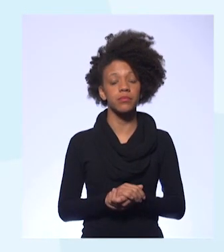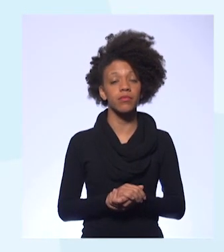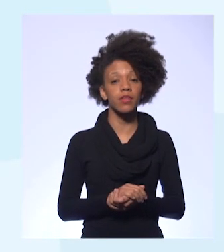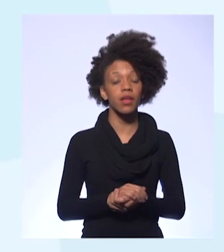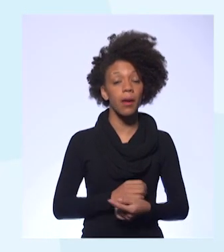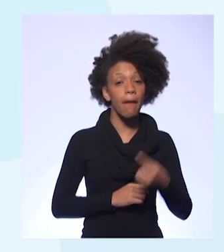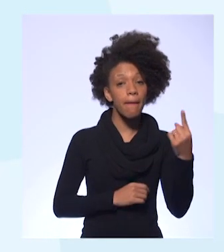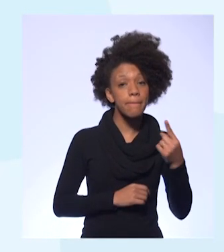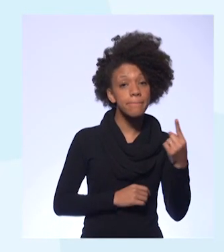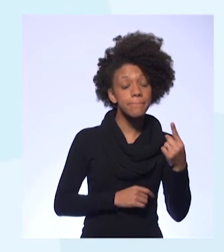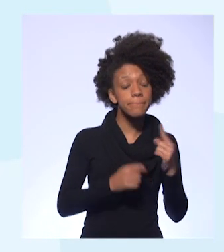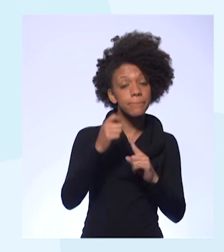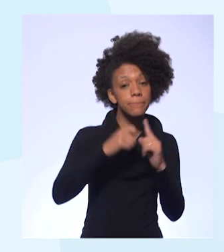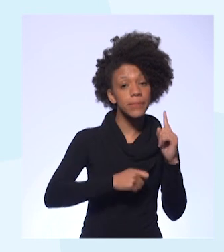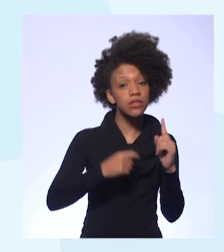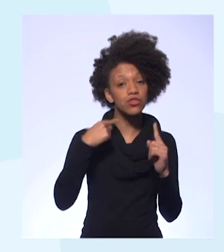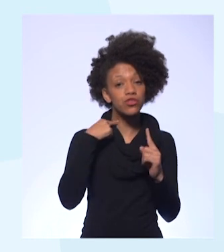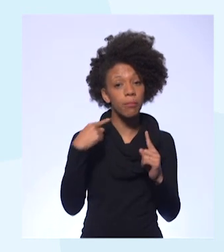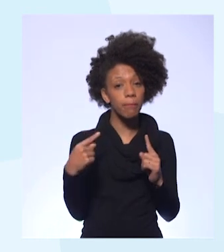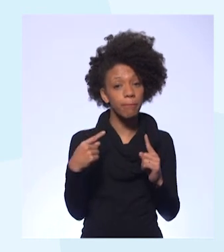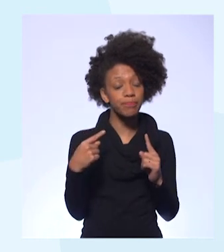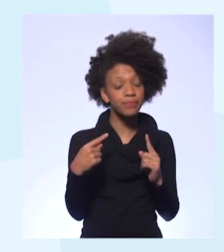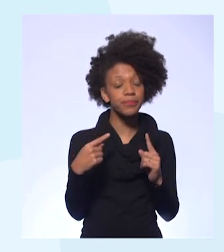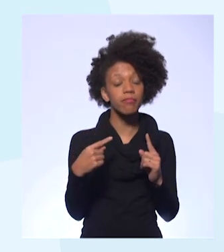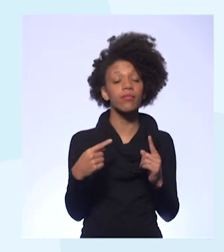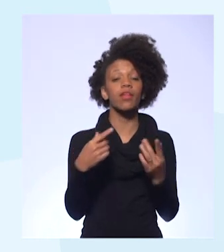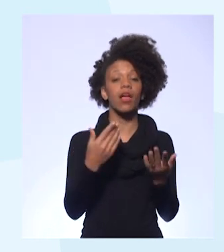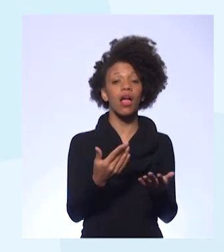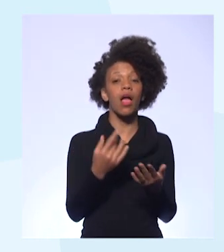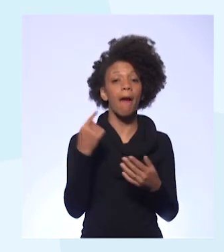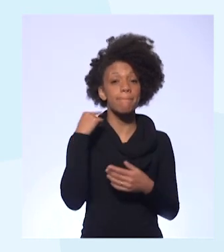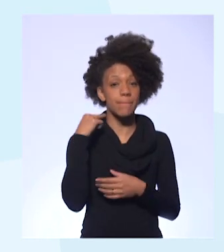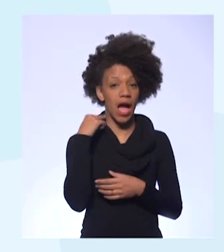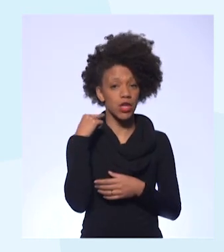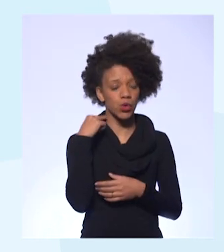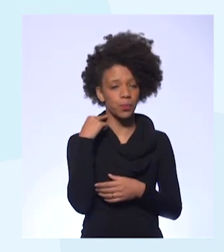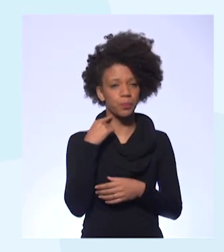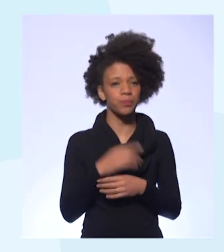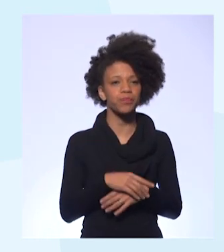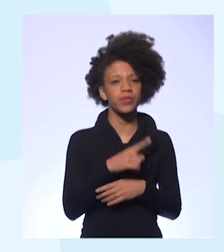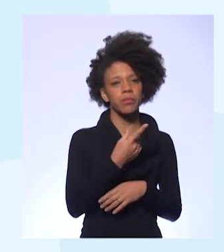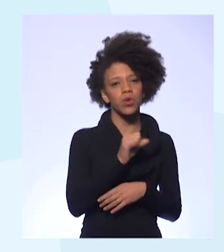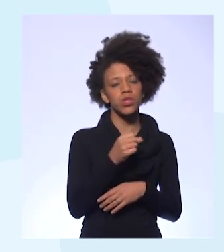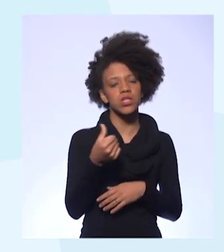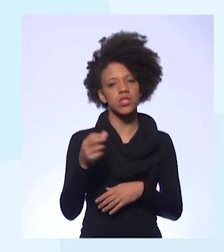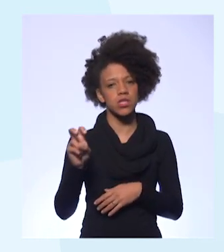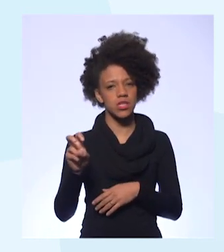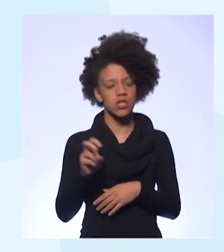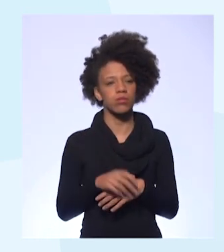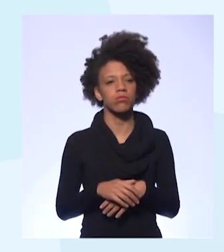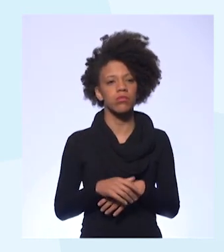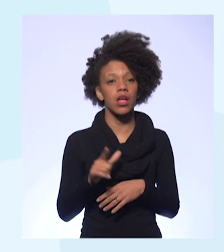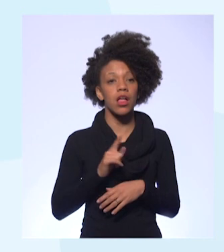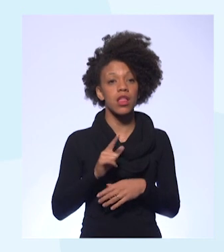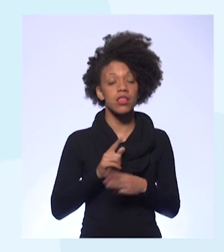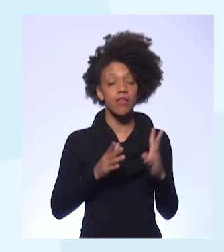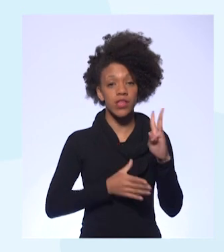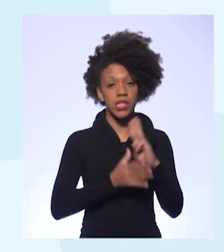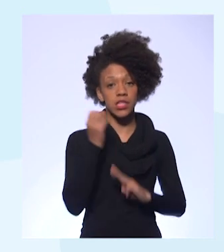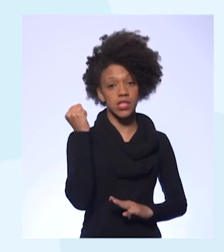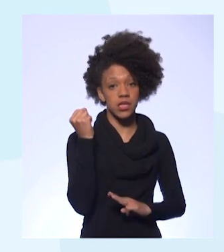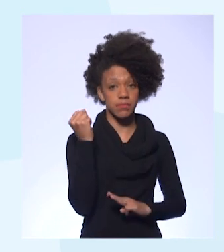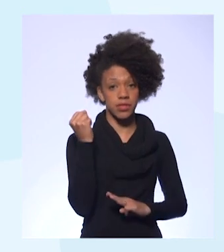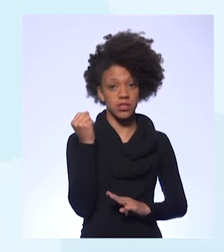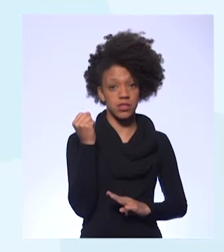em 1º de Maio de 1865 nós temos a formação da Tríplice Aliança